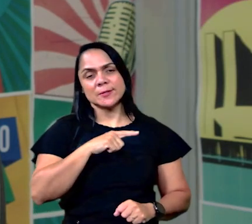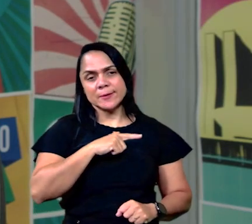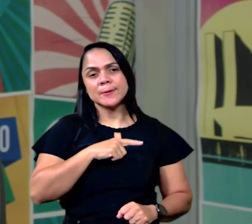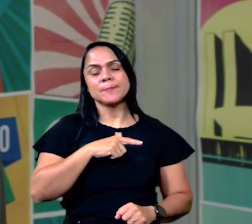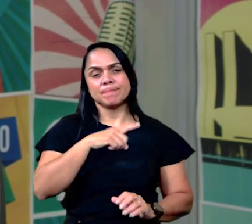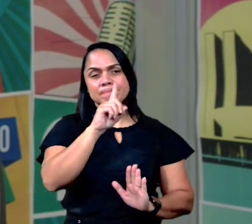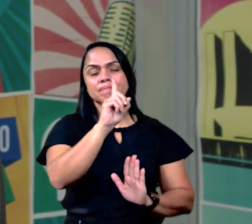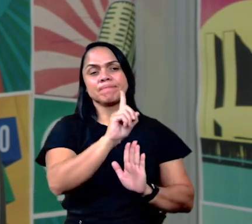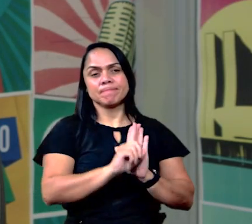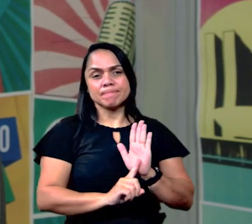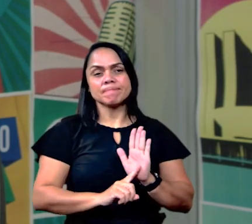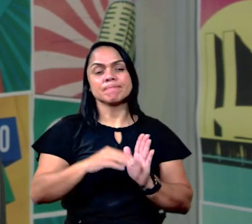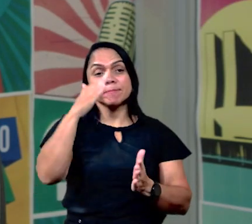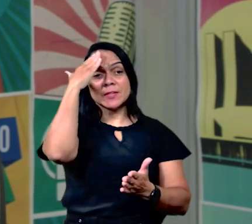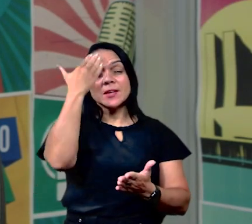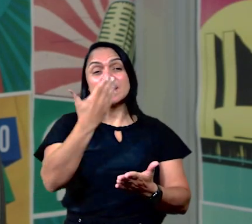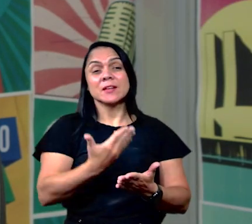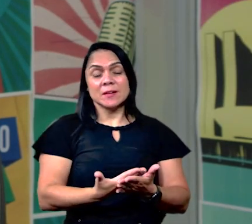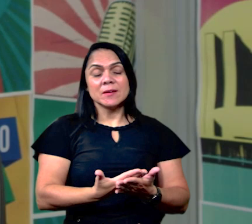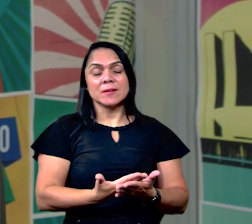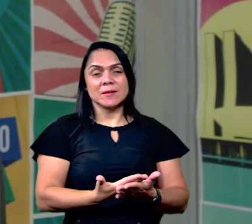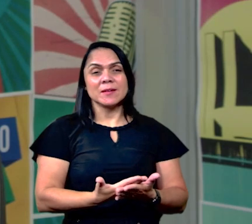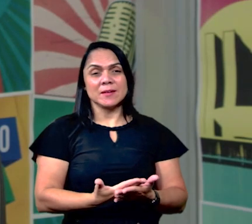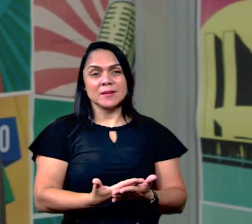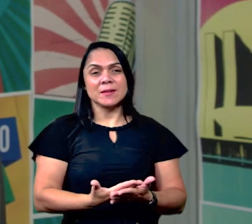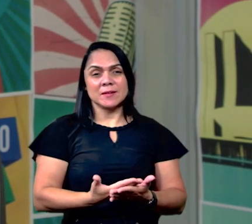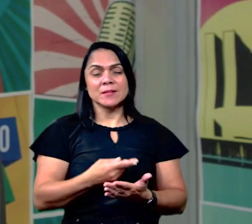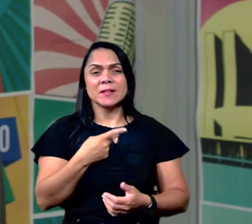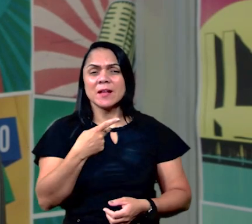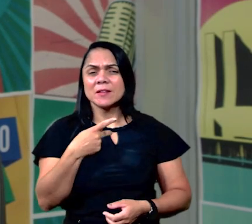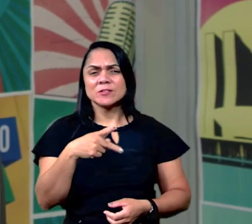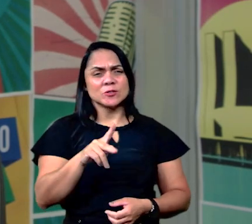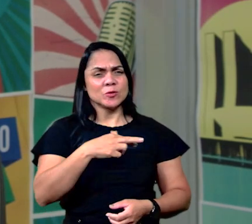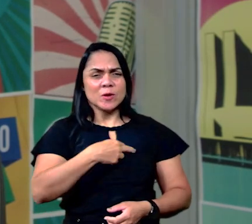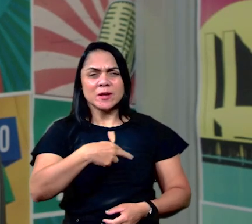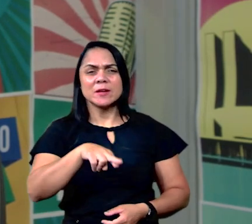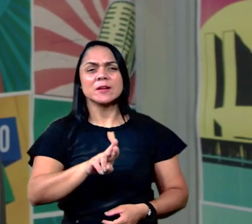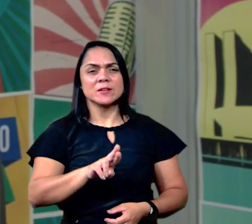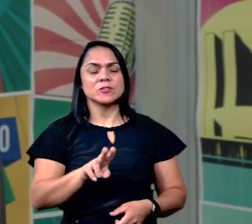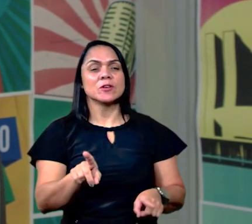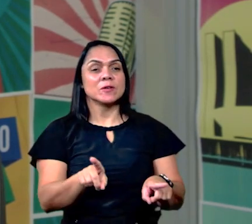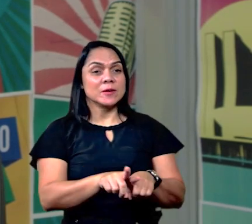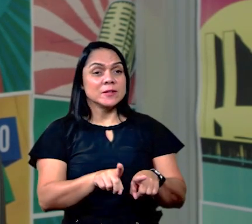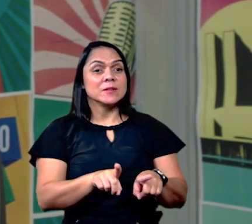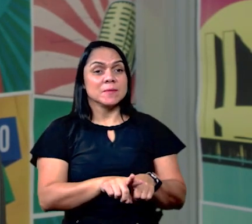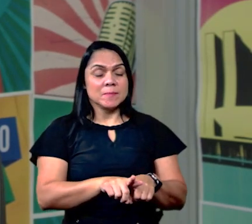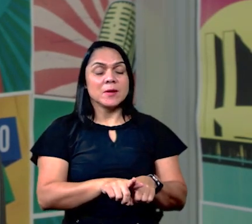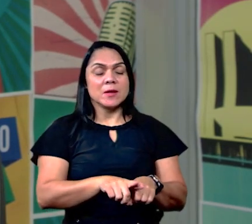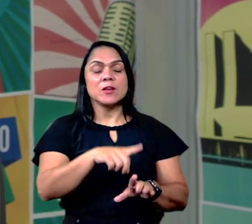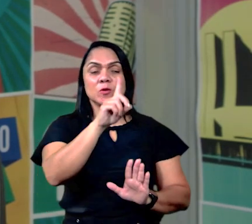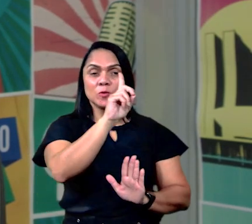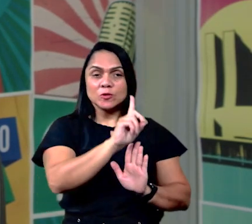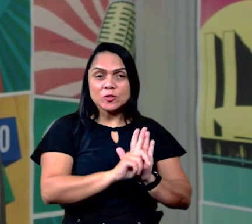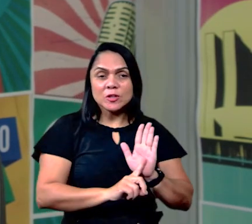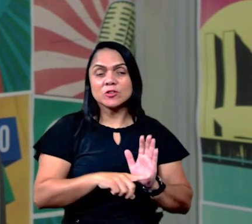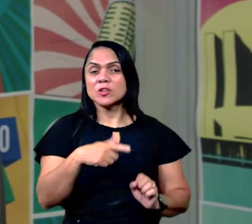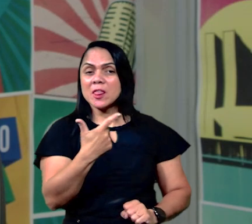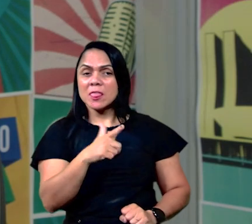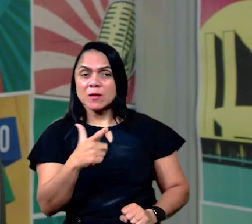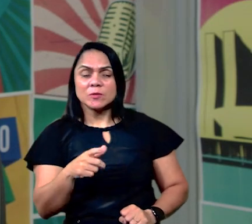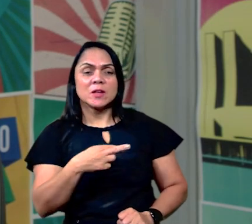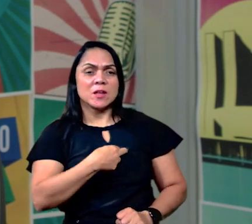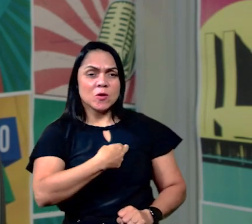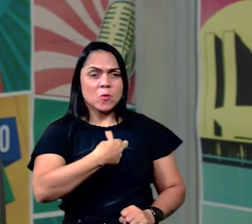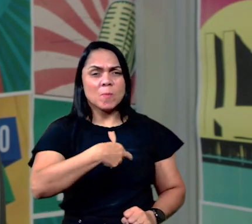crer naquilo que elas acreditam e assim, da mesma forma, também o direito de não crer, né, em nada que